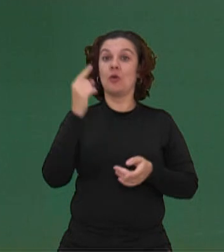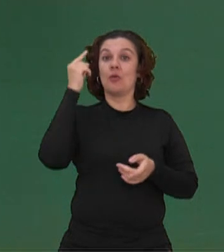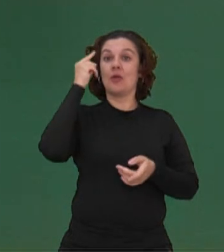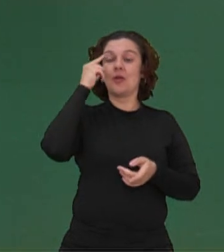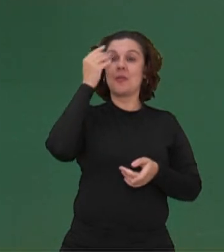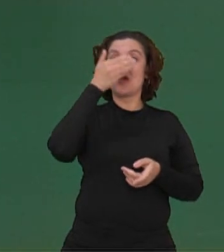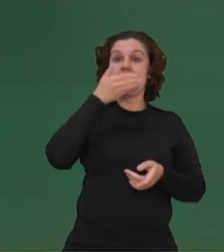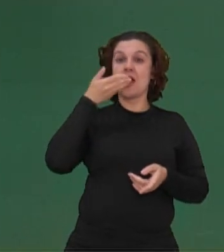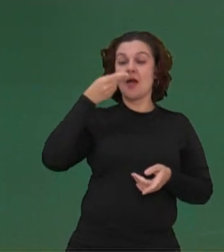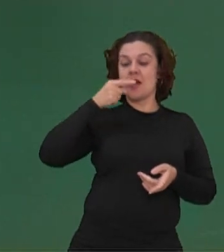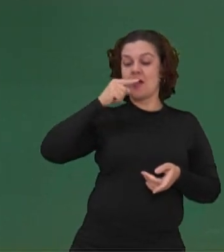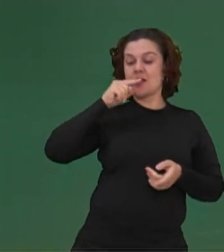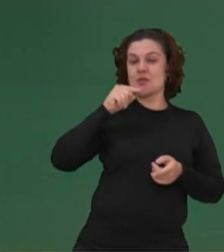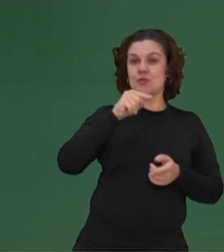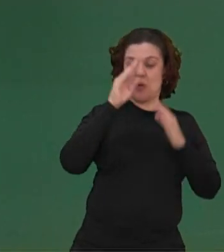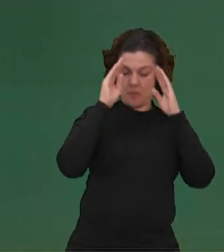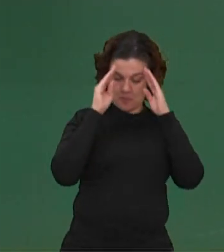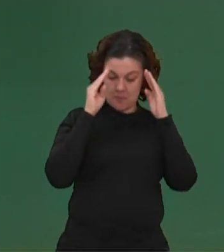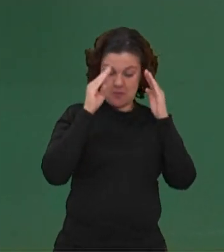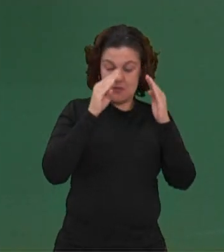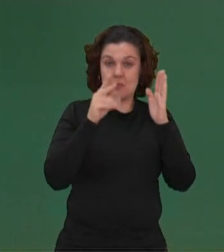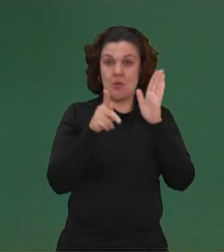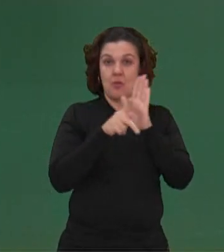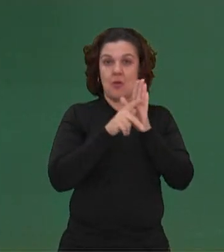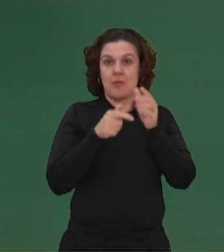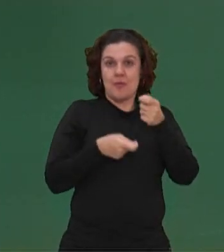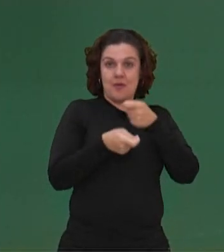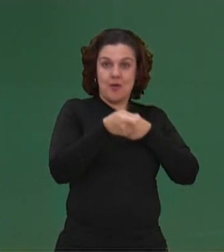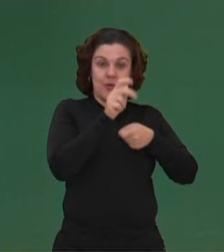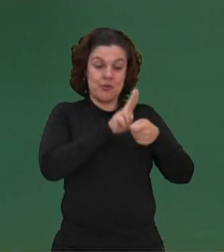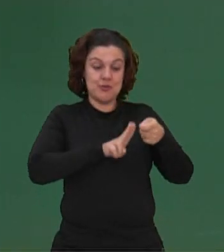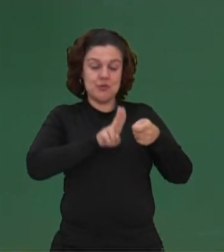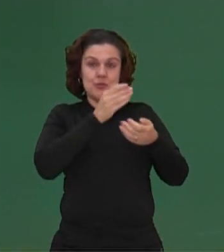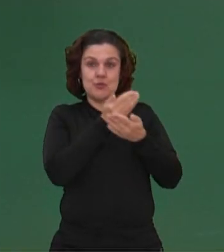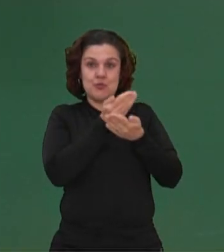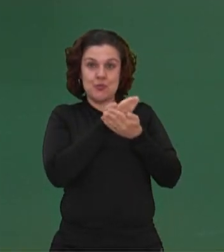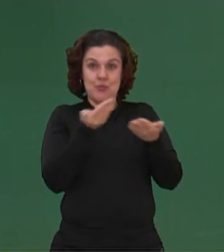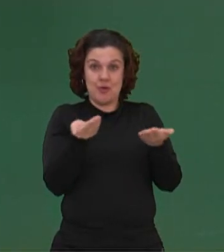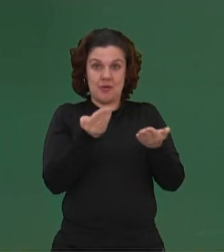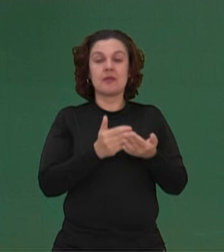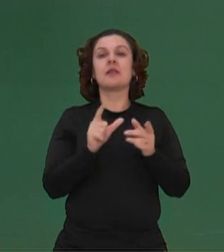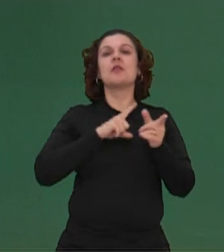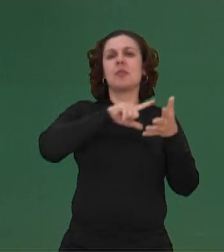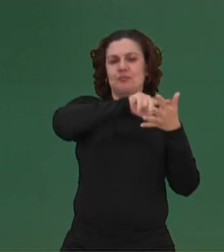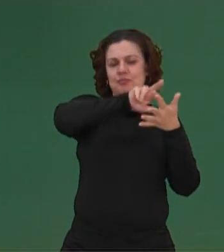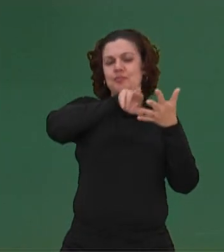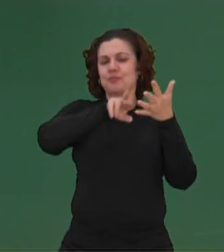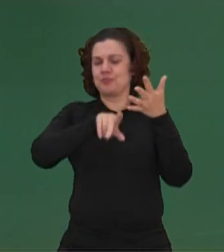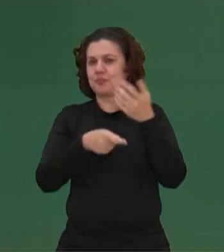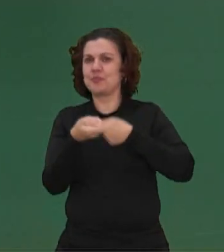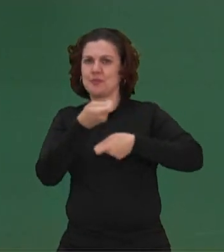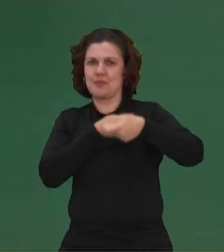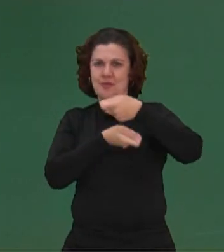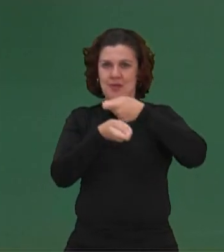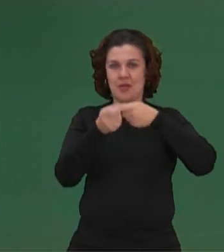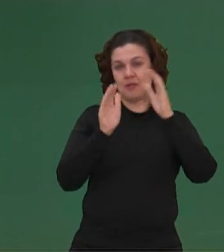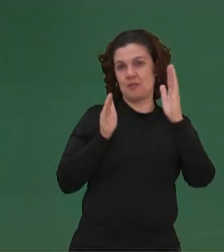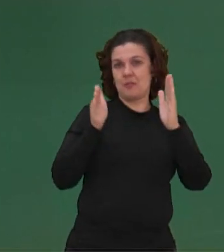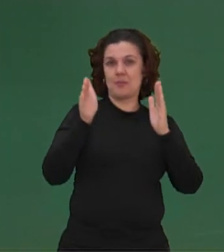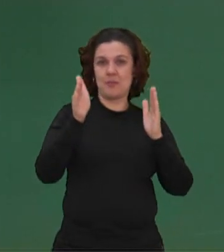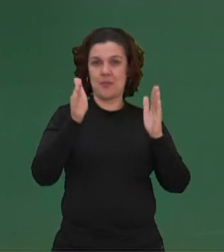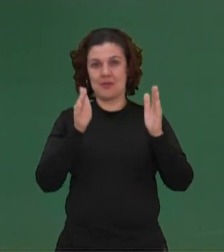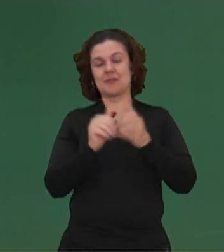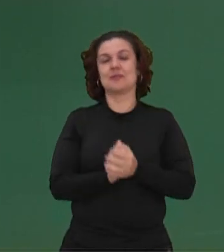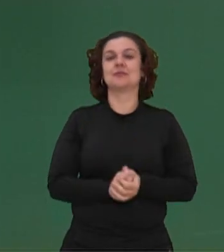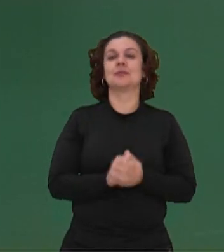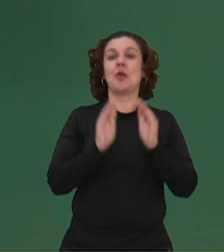essa principal atividade econômica que nós estudamos até agora, e vamos falar de outras atividades econômicas desse